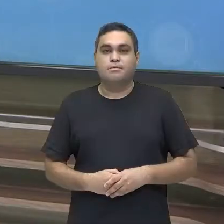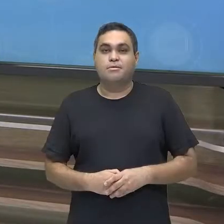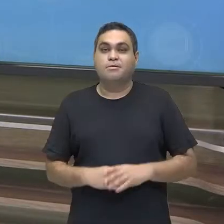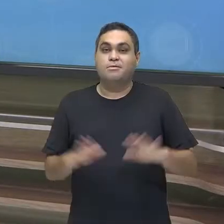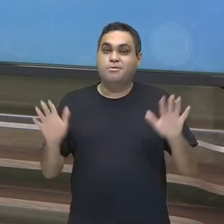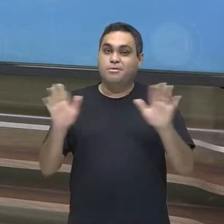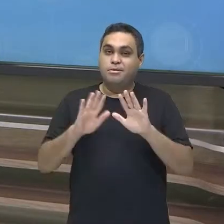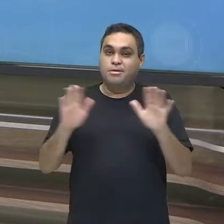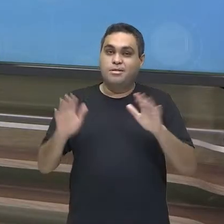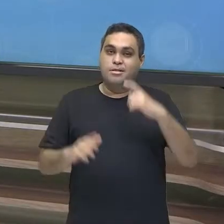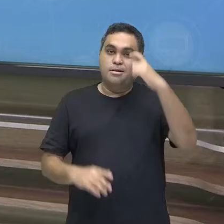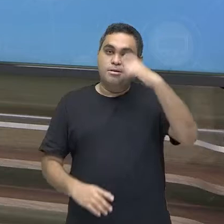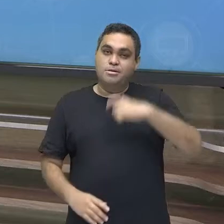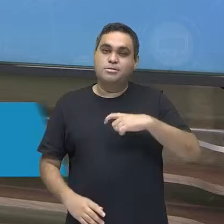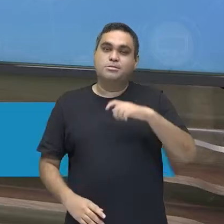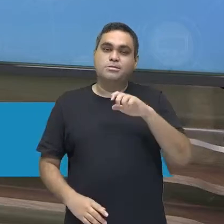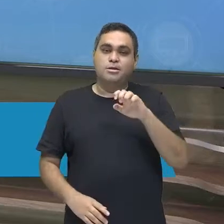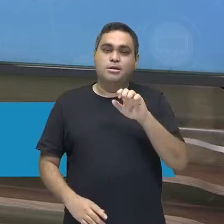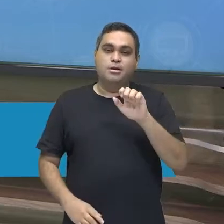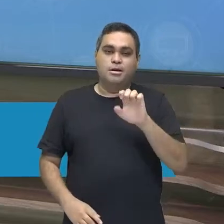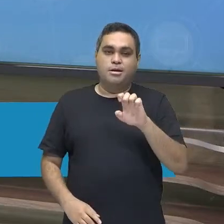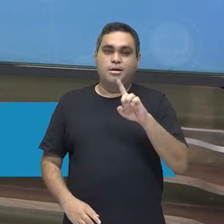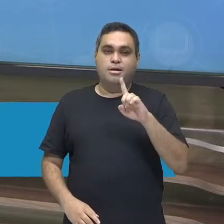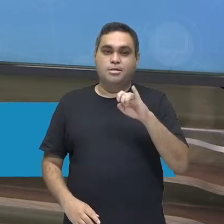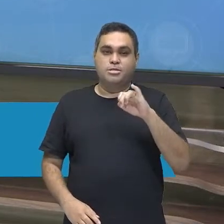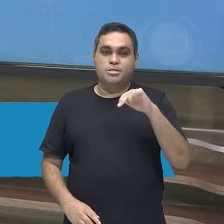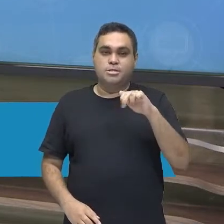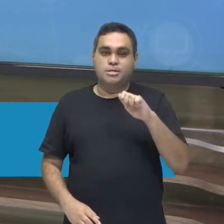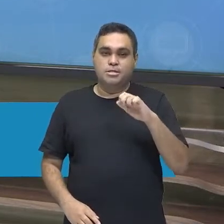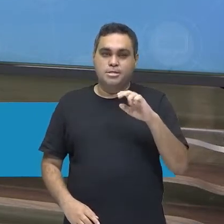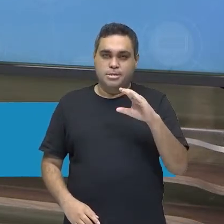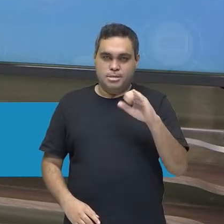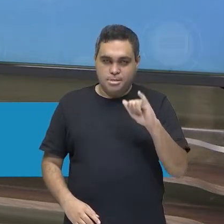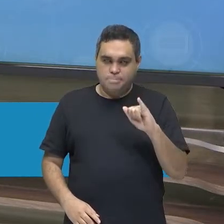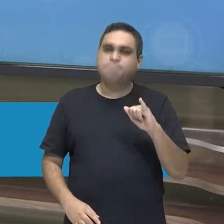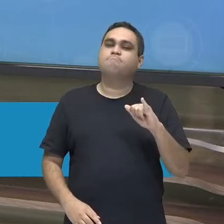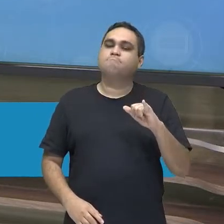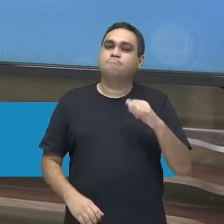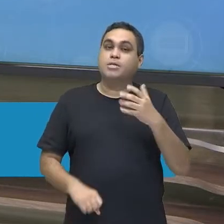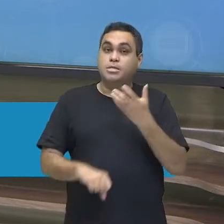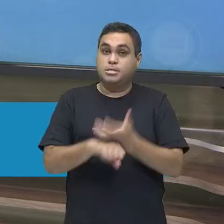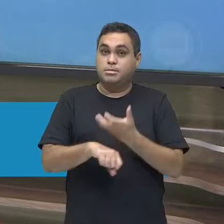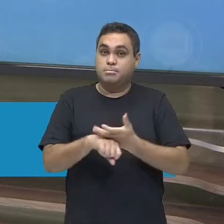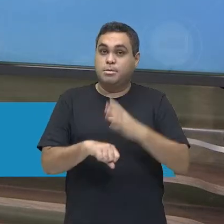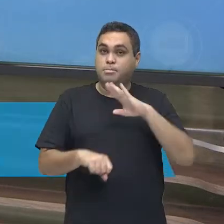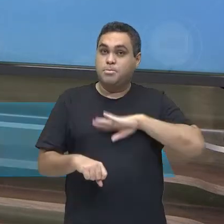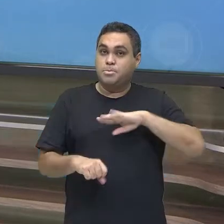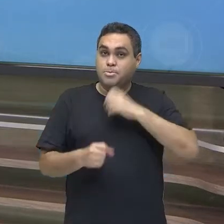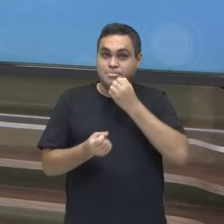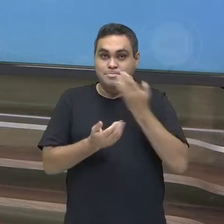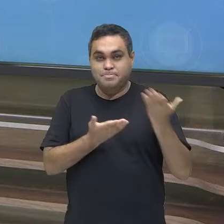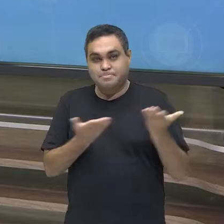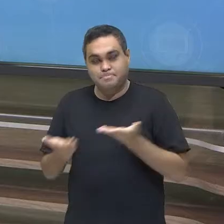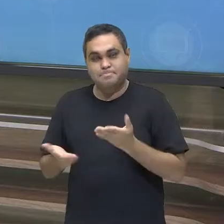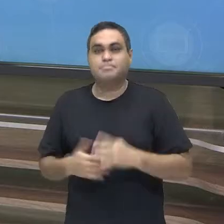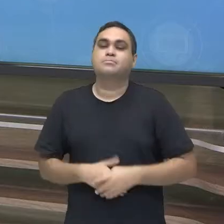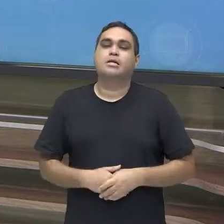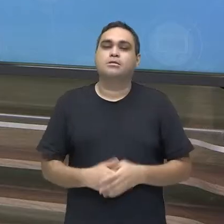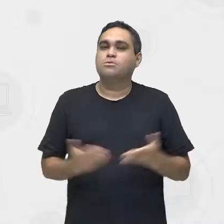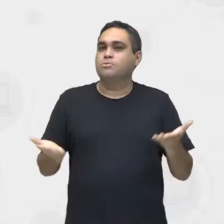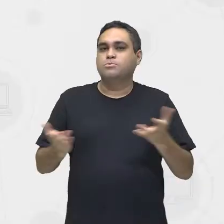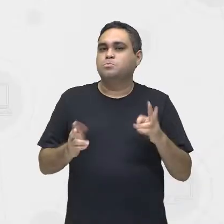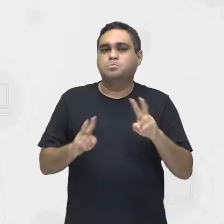Olá, eu sou a professora Dinanci Silva. Sejam bem-vindos à nossa aula de língua portuguesa. Hoje nós